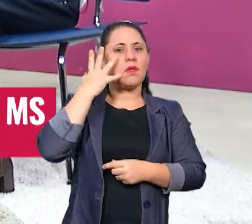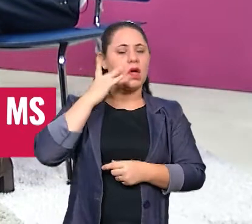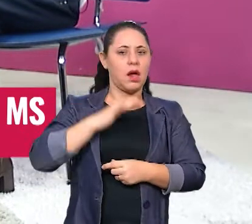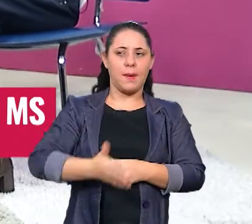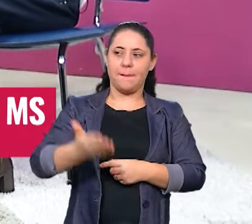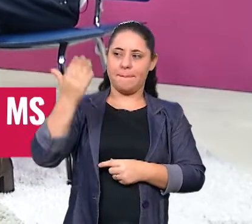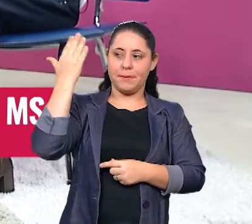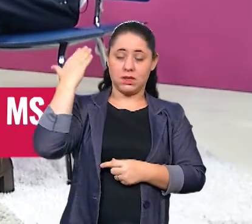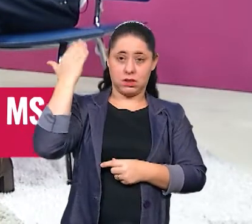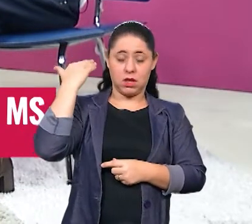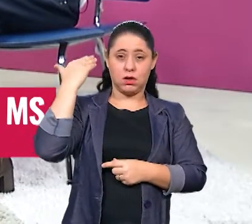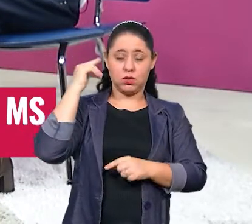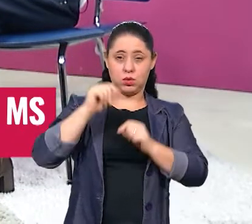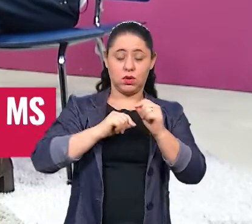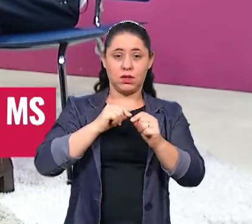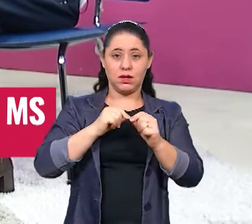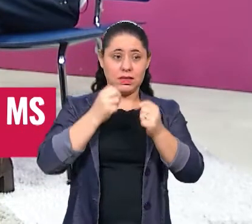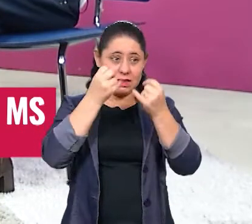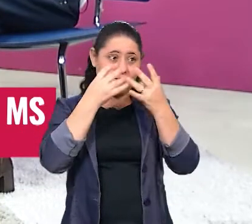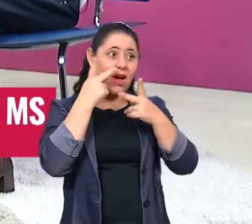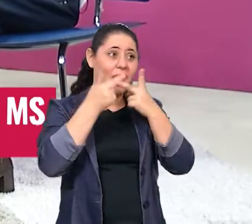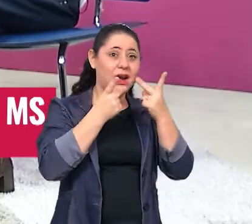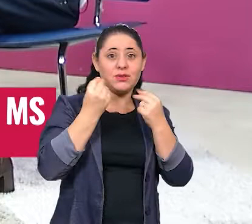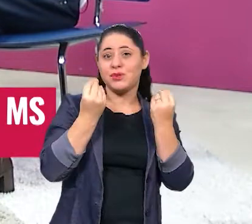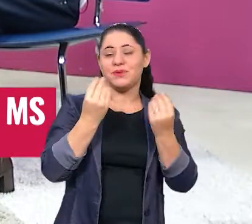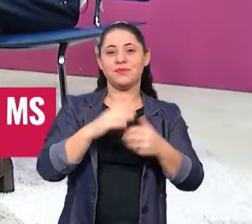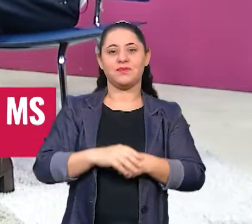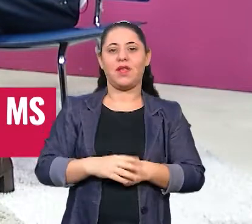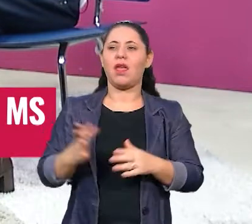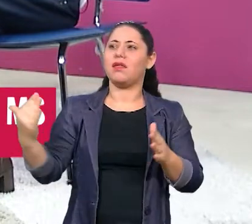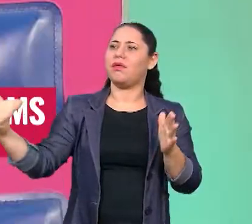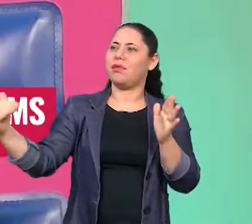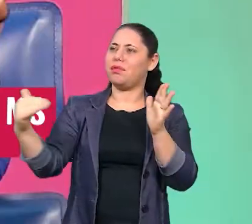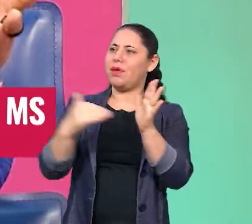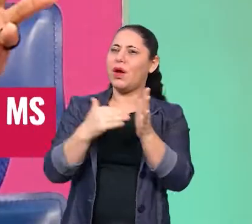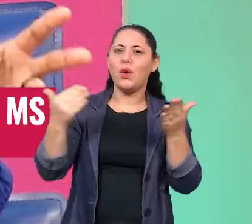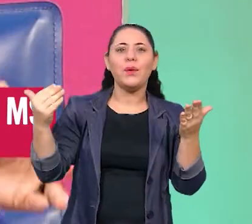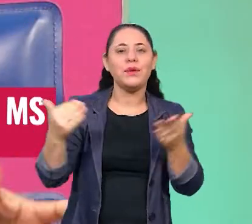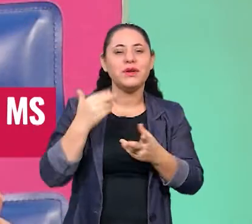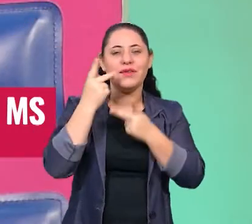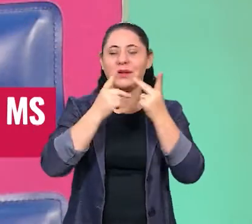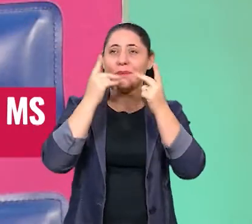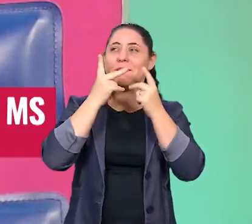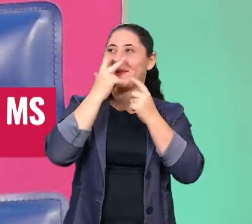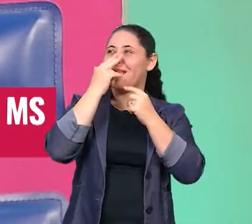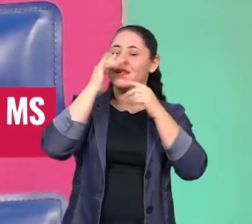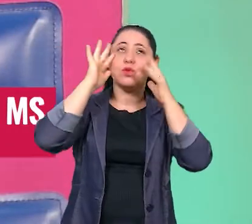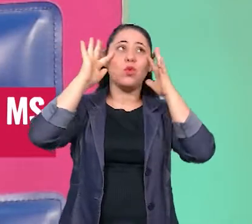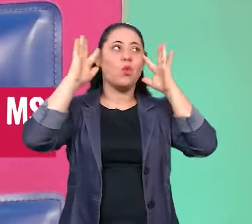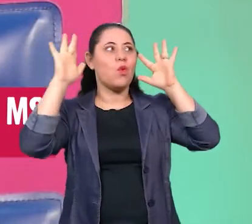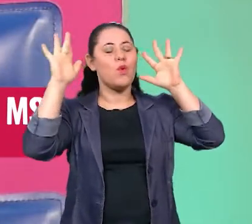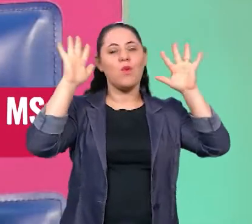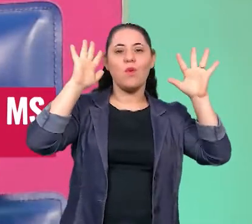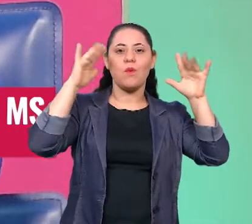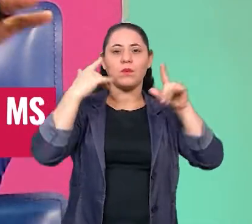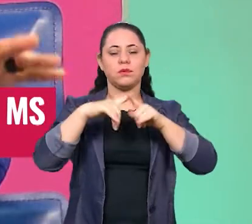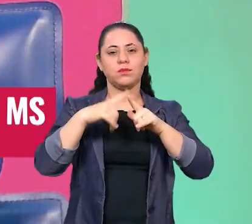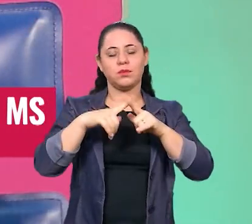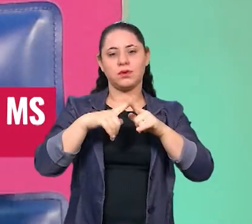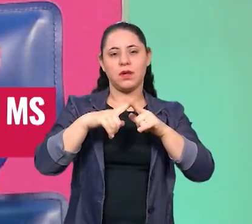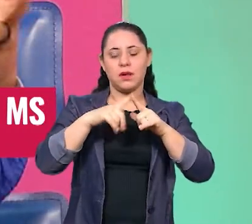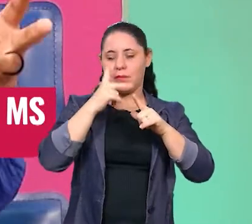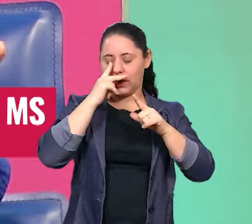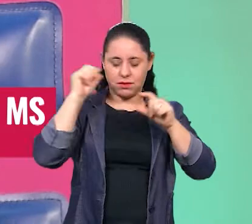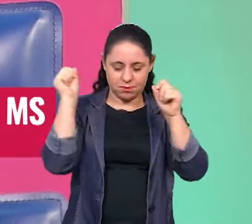campão, comentam, né? Então, até hoje eles estão assim, não é como se sonhando mesmo, né? Porque assim, a mágica parece que ainda